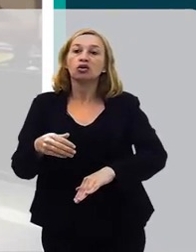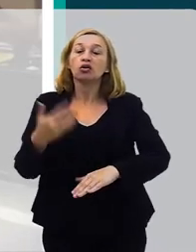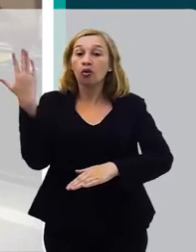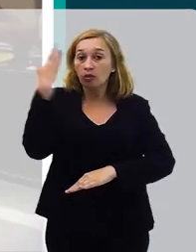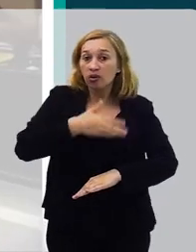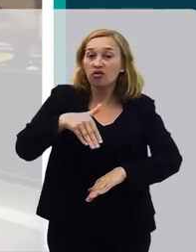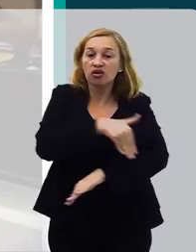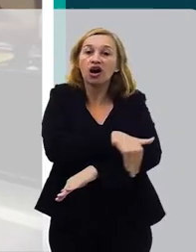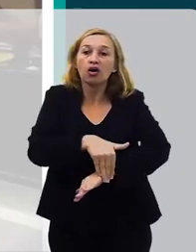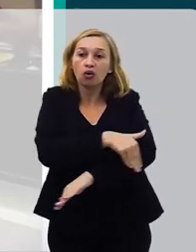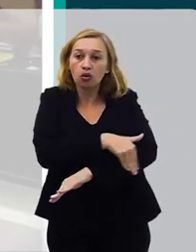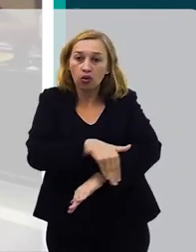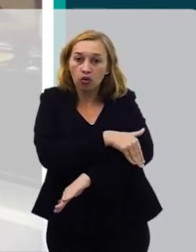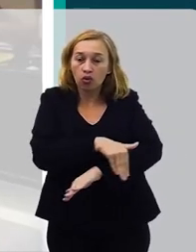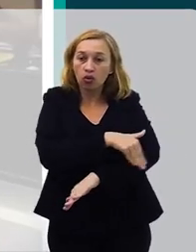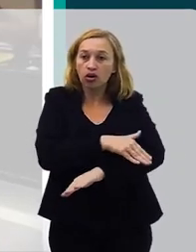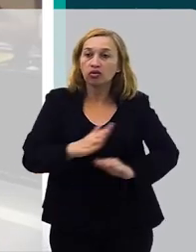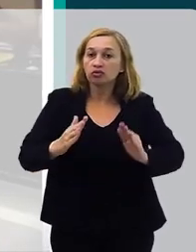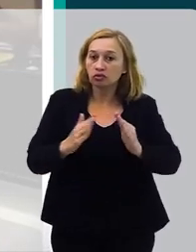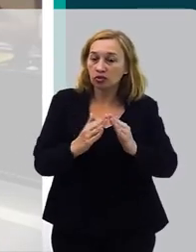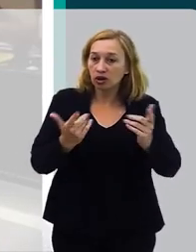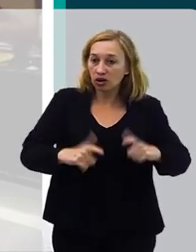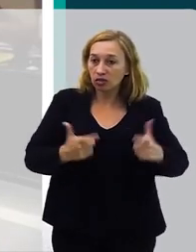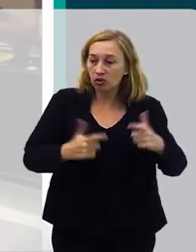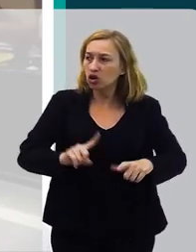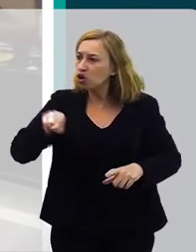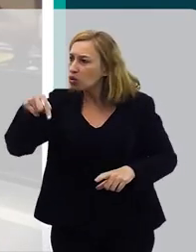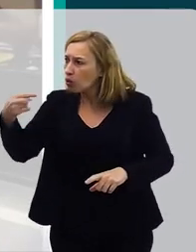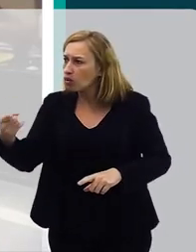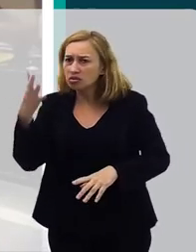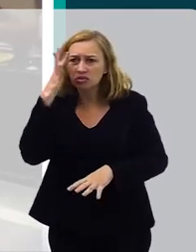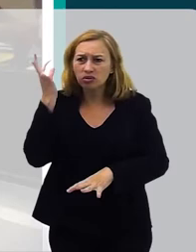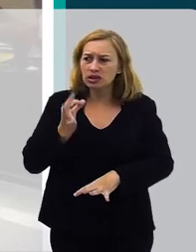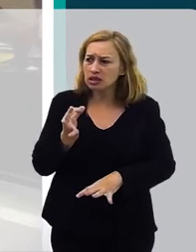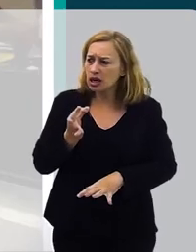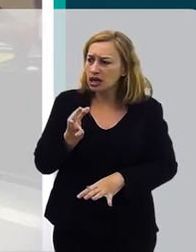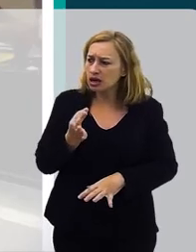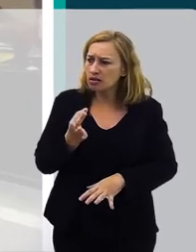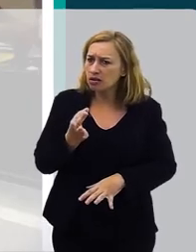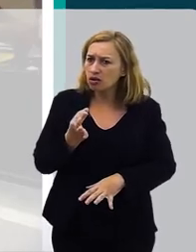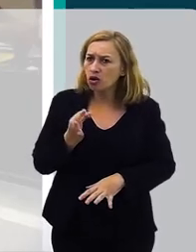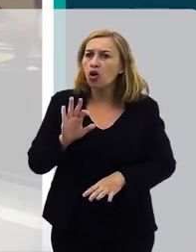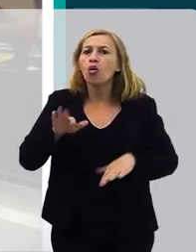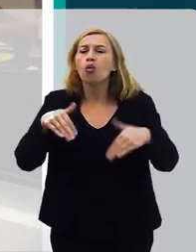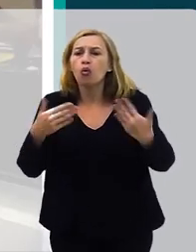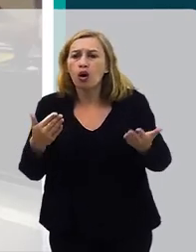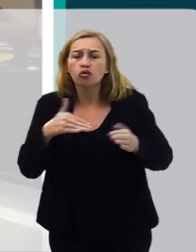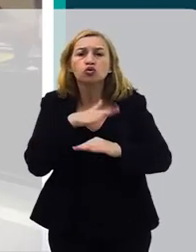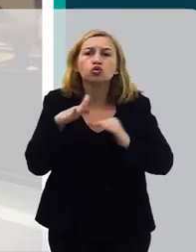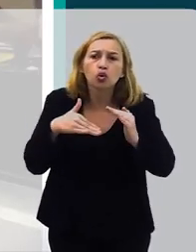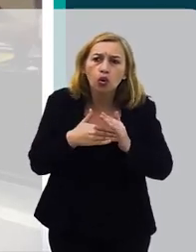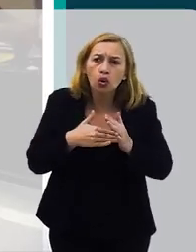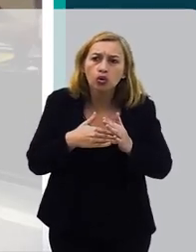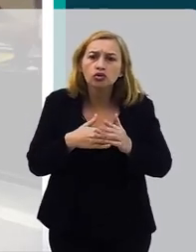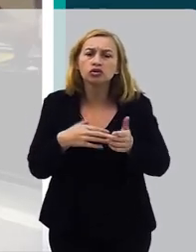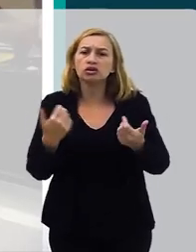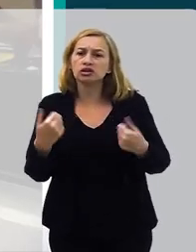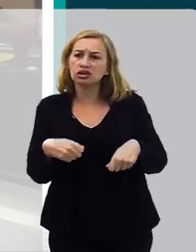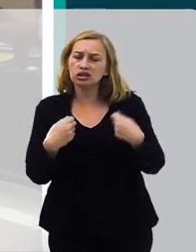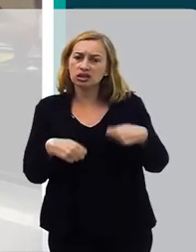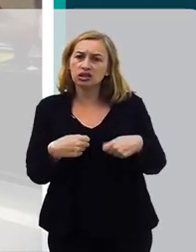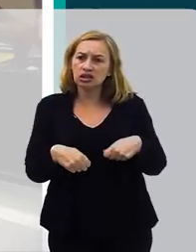residência e mais alguns outros. Eu não sei quais são